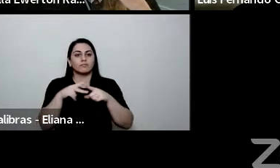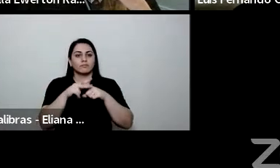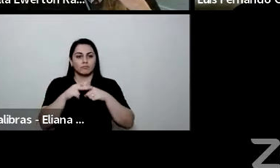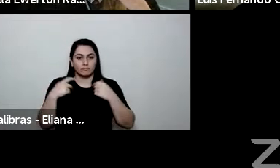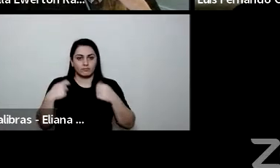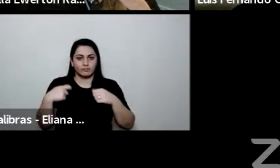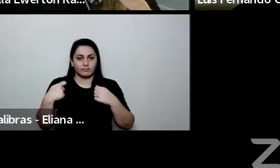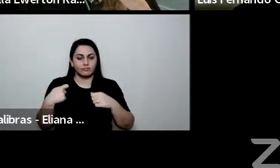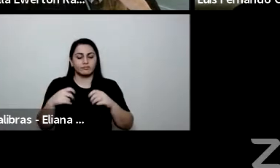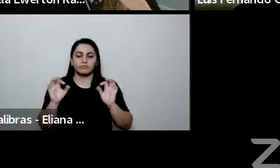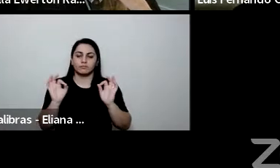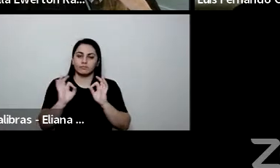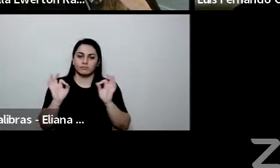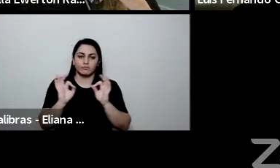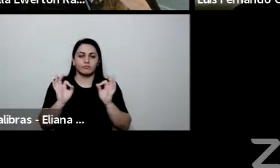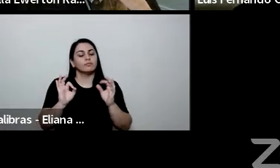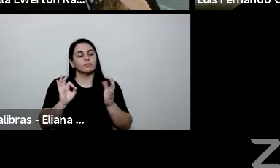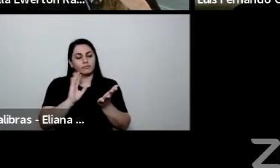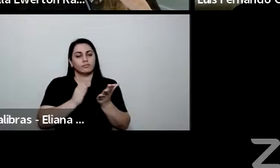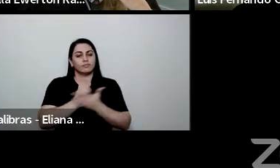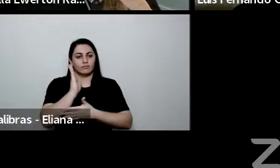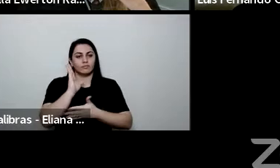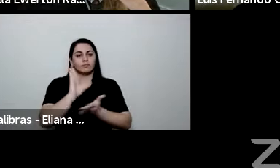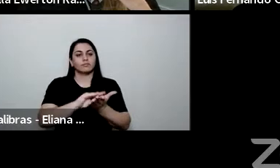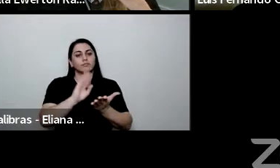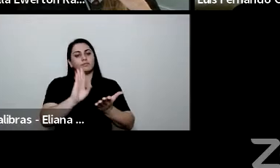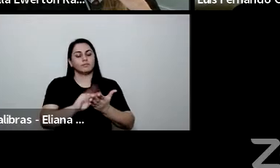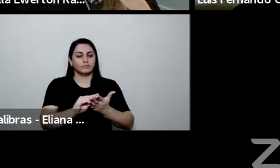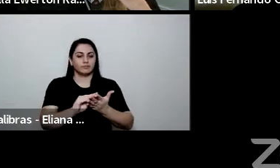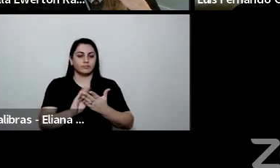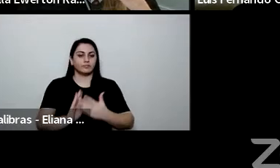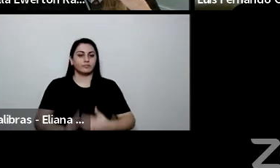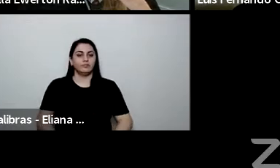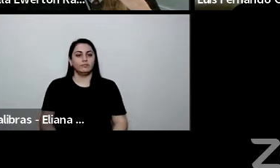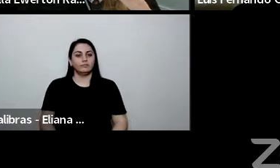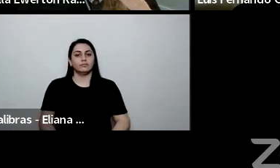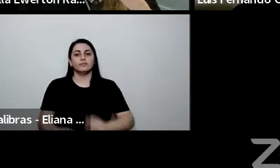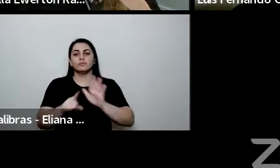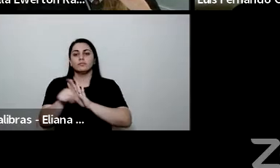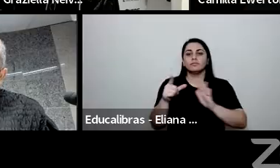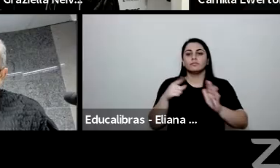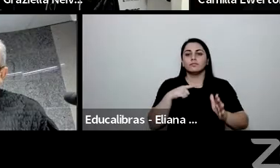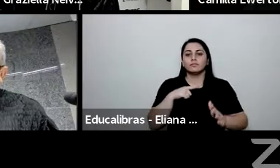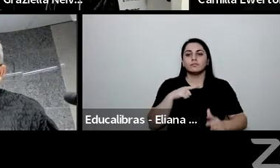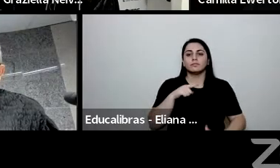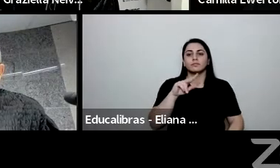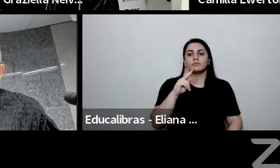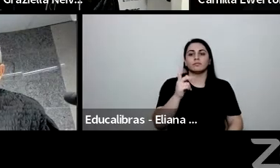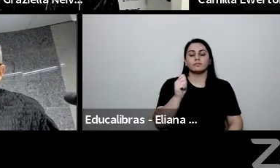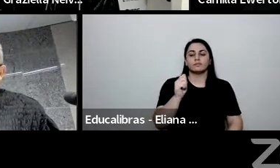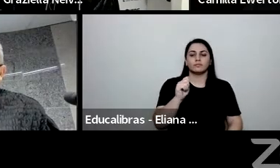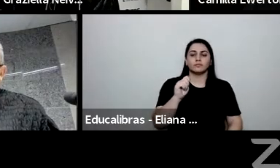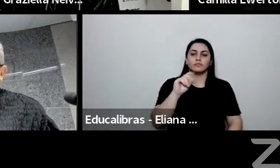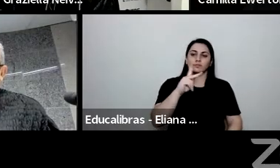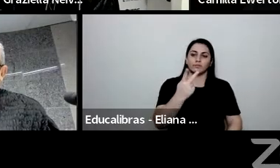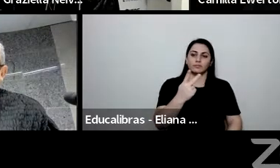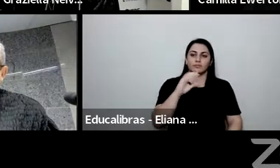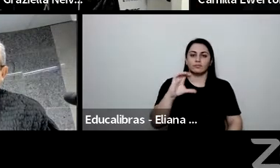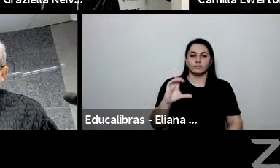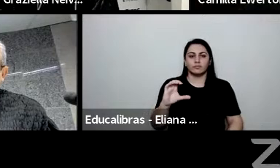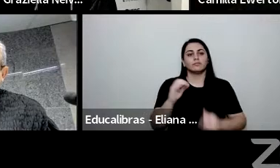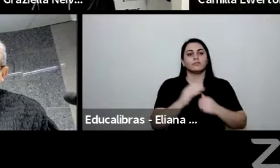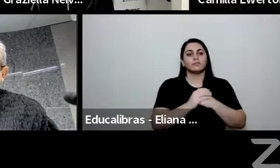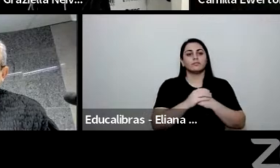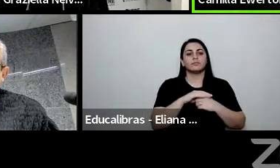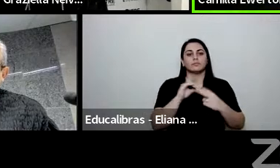e não havendo declarar provada a ata pergunta se alguém tem habeas corpus agravo interno embargo de declaração